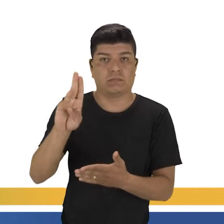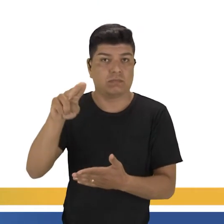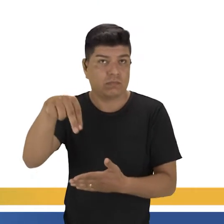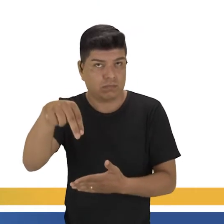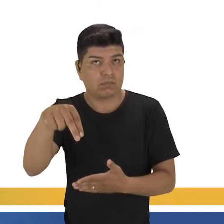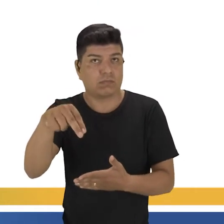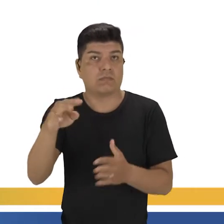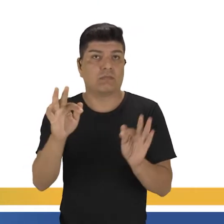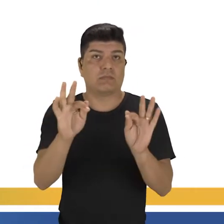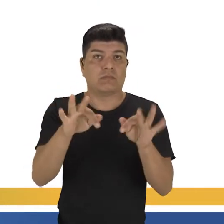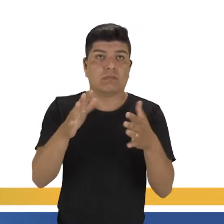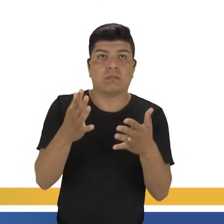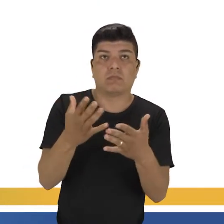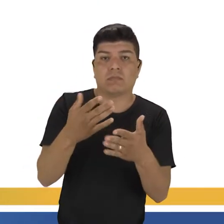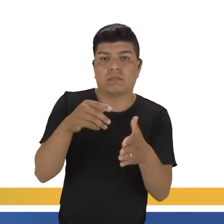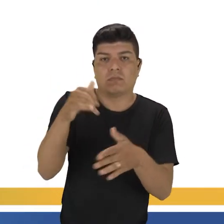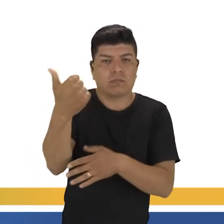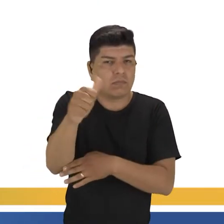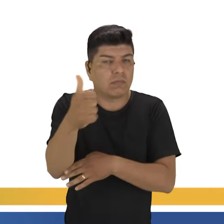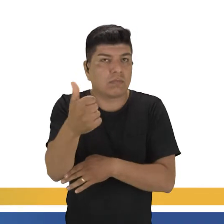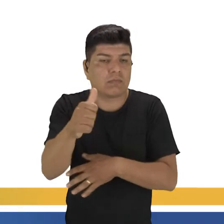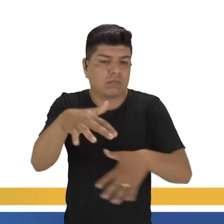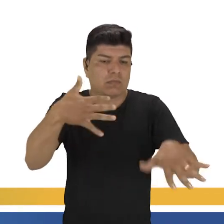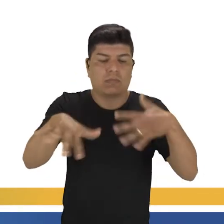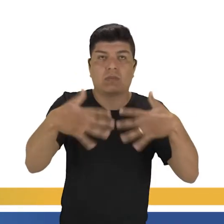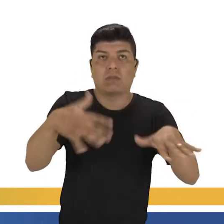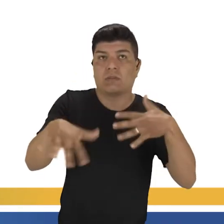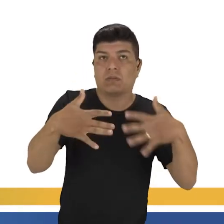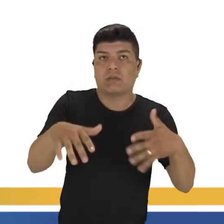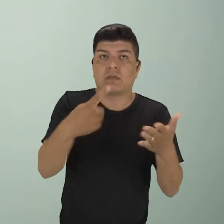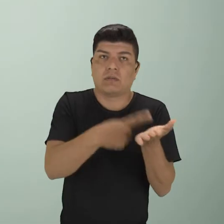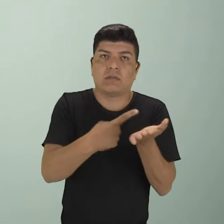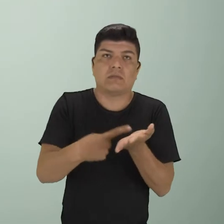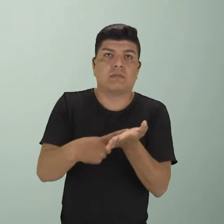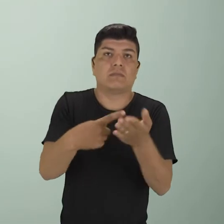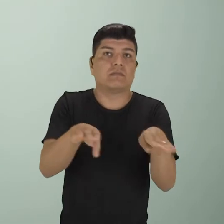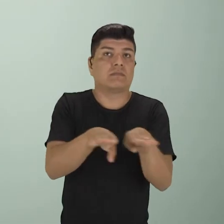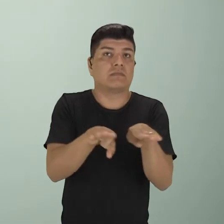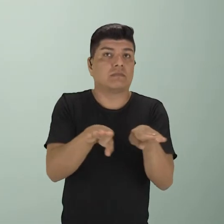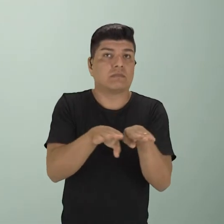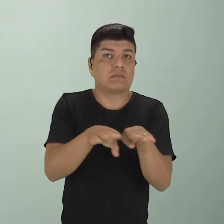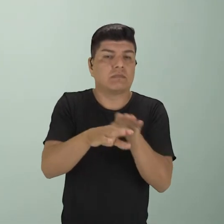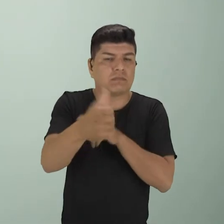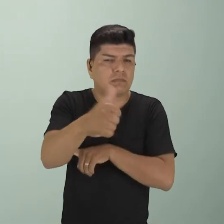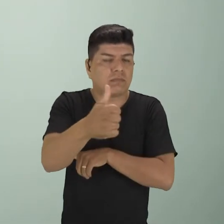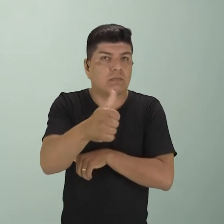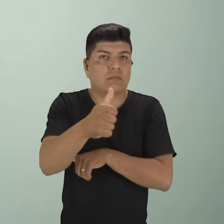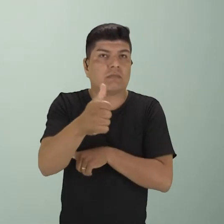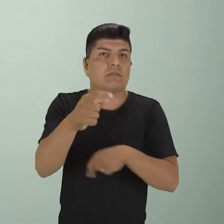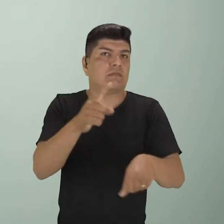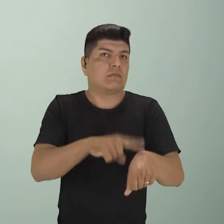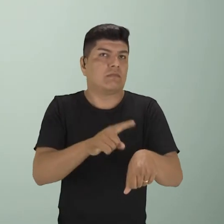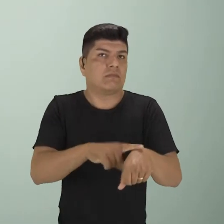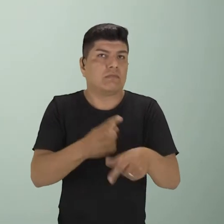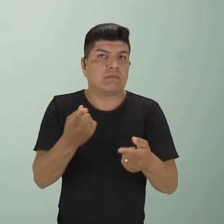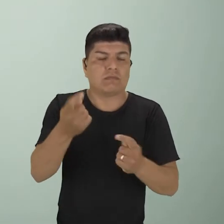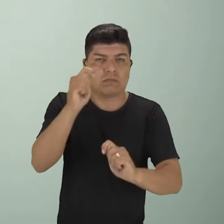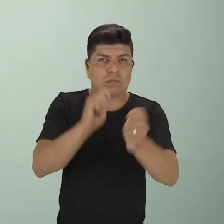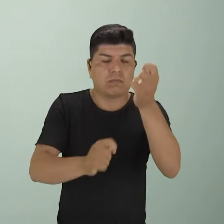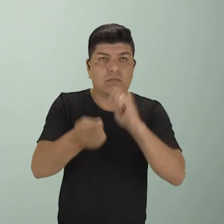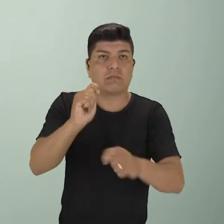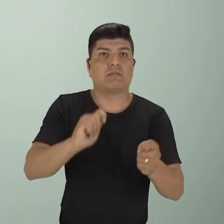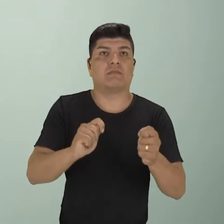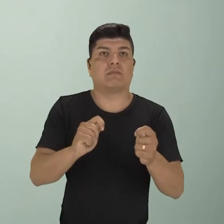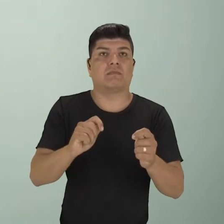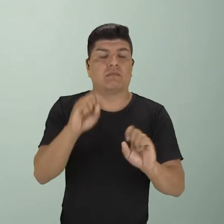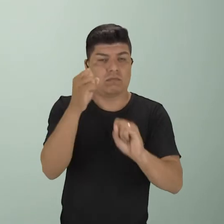de uma minuciosa análise dos elementos de movimentos e suas combinações. Então, ao analisar esse momento industrial que vinha passando